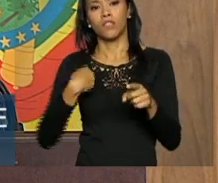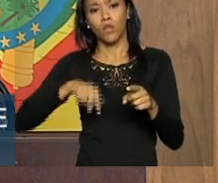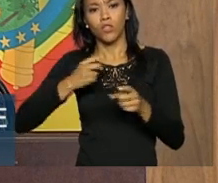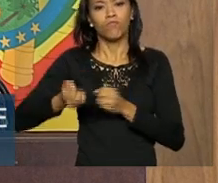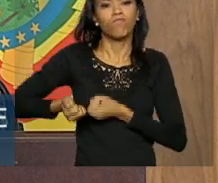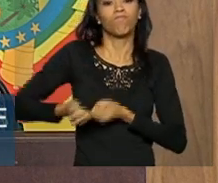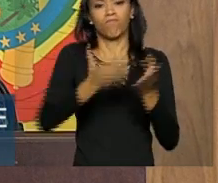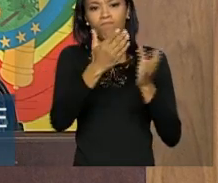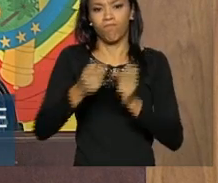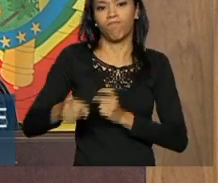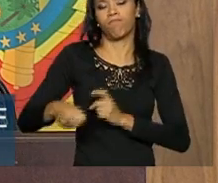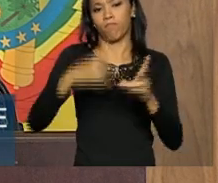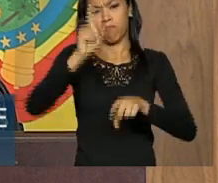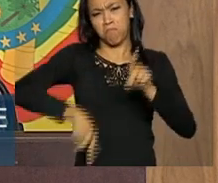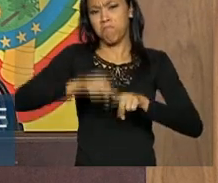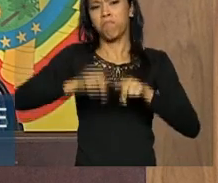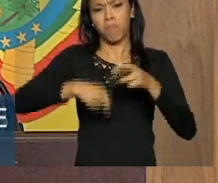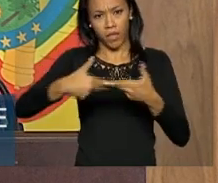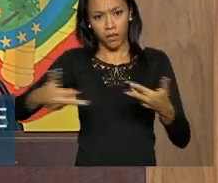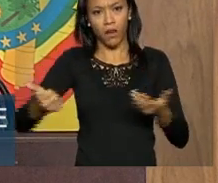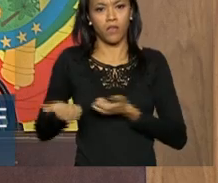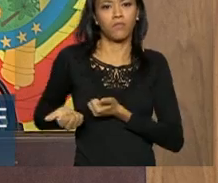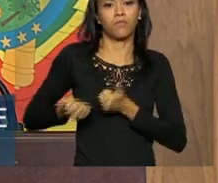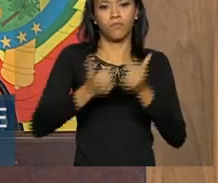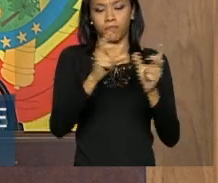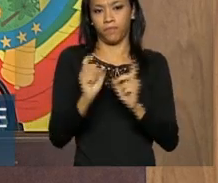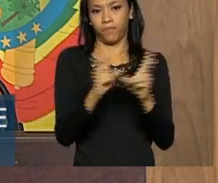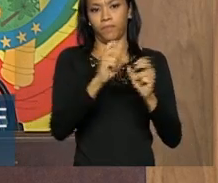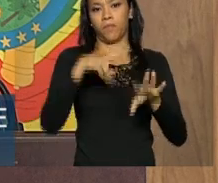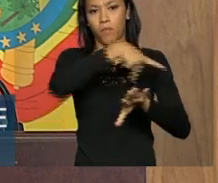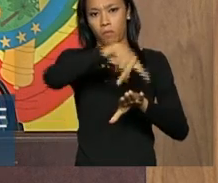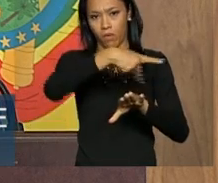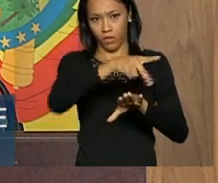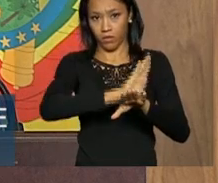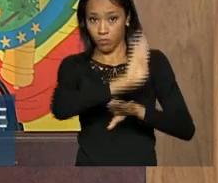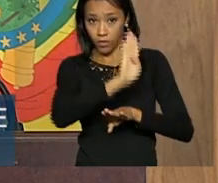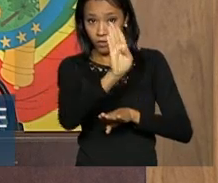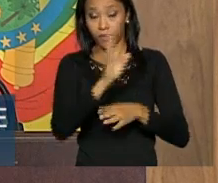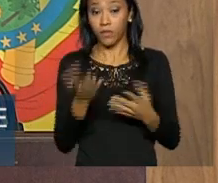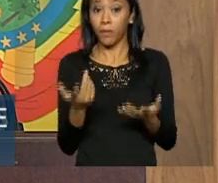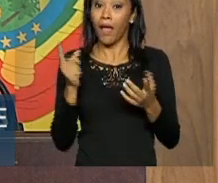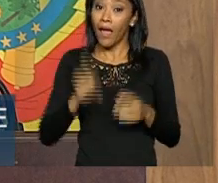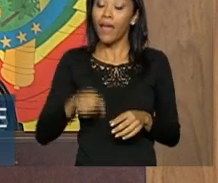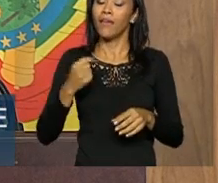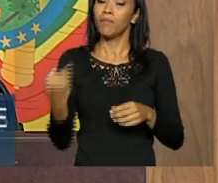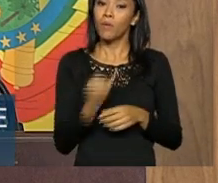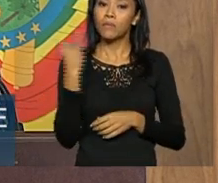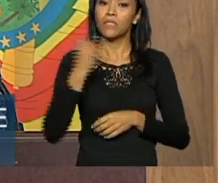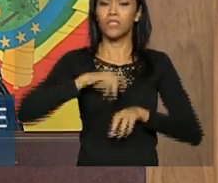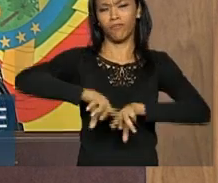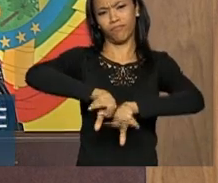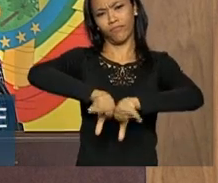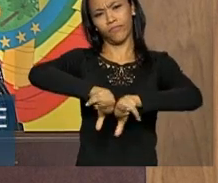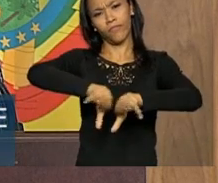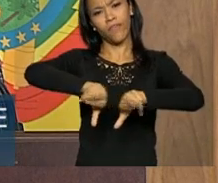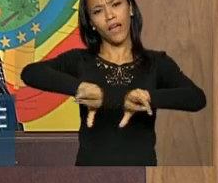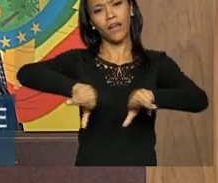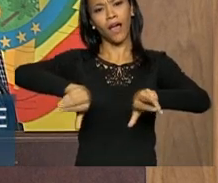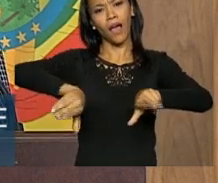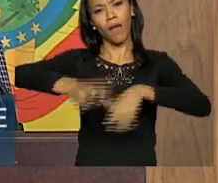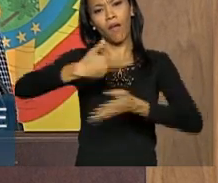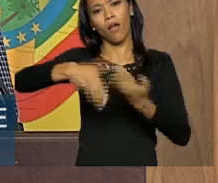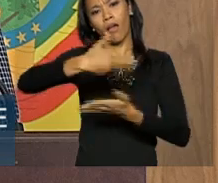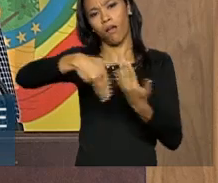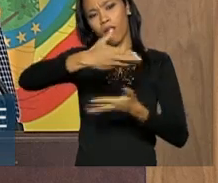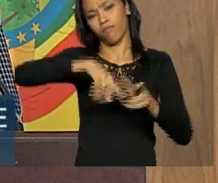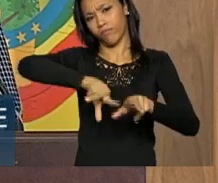de produtos para o país. É necessário, porém, diversificar e aumentar as nossas trocas para